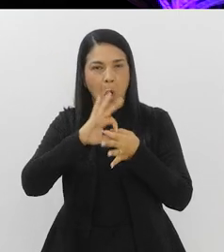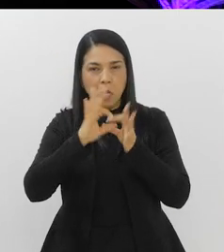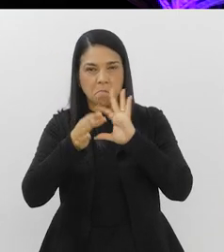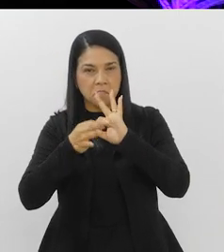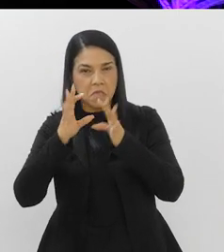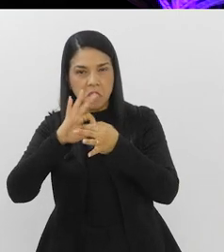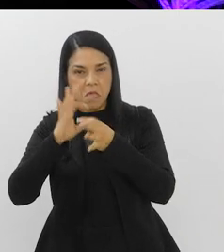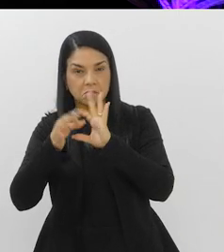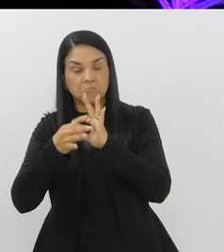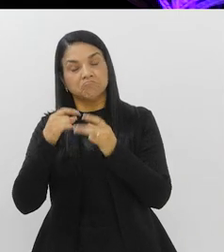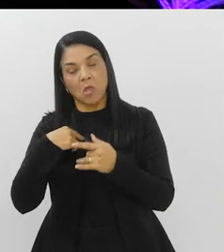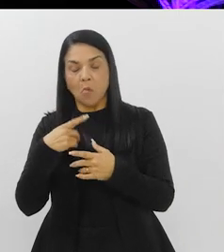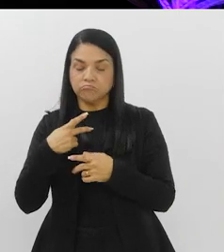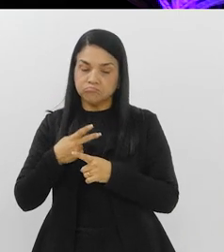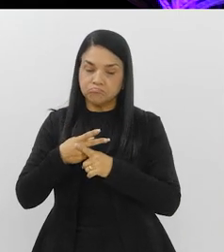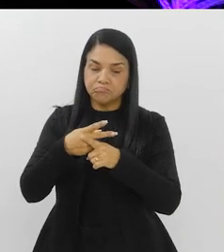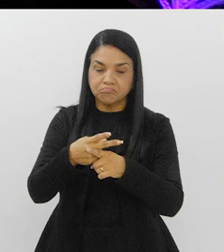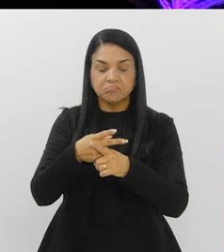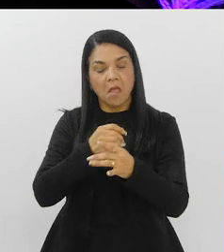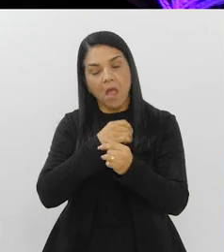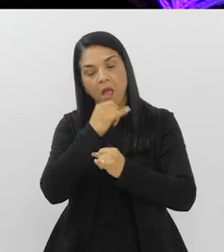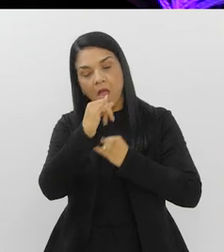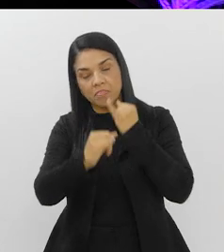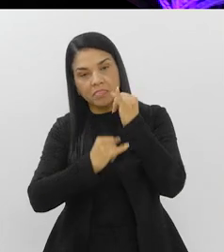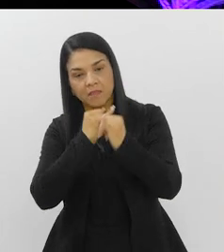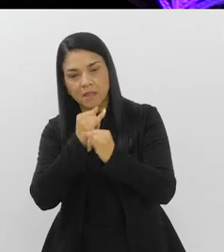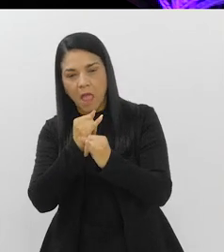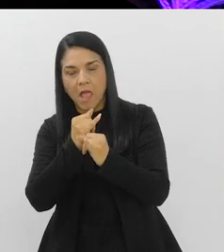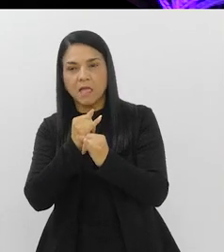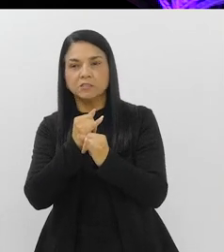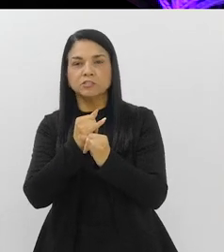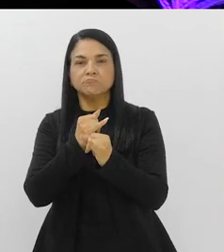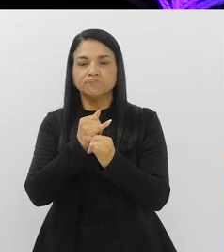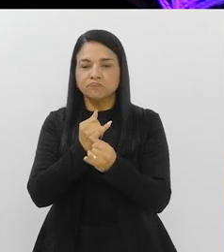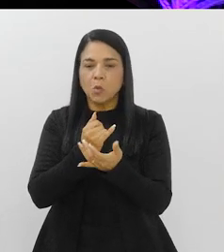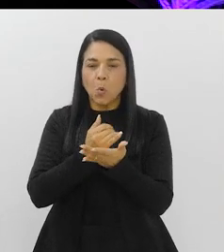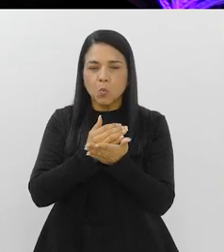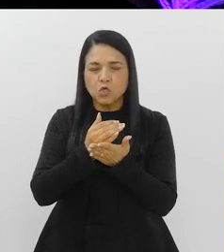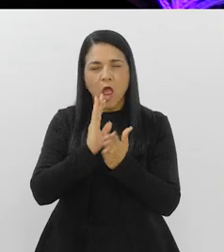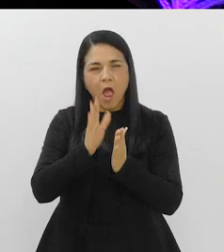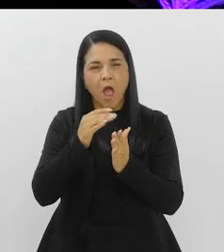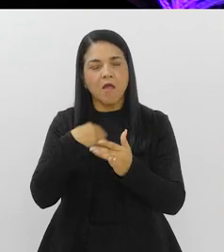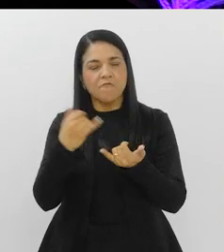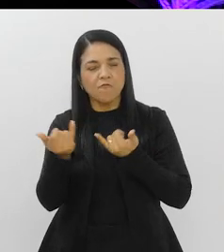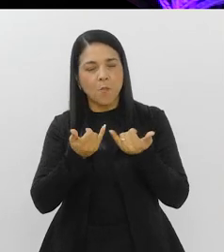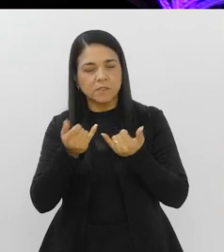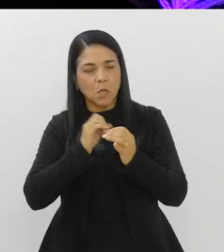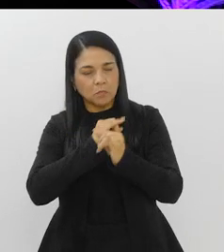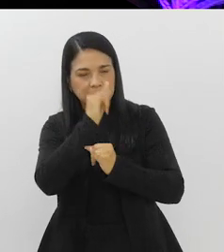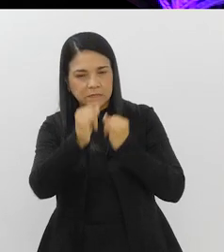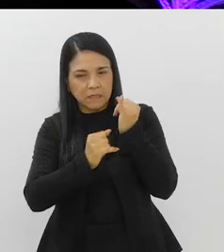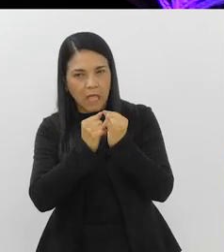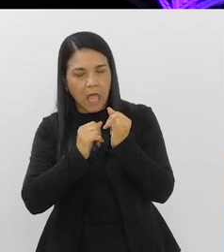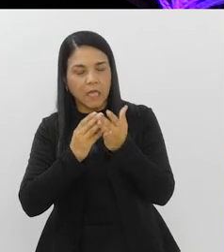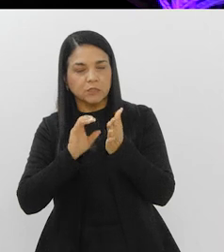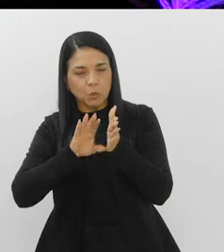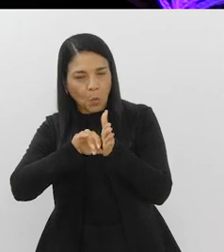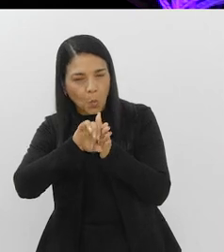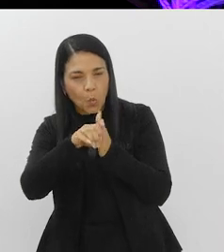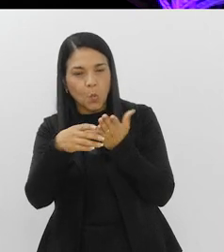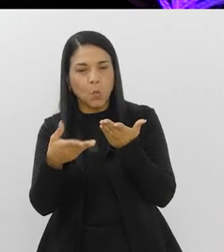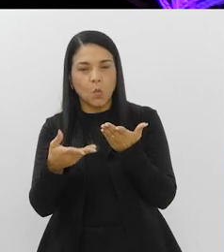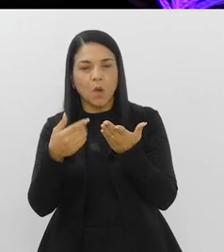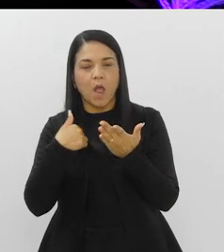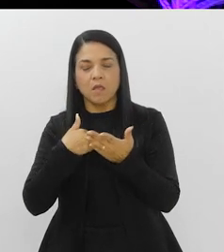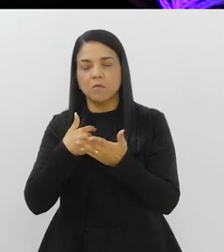Olimpíadas lá ia lá na internet que ainda tava engatinhando mas que já tinha todas as informações o que não tinha a